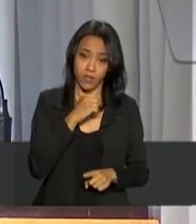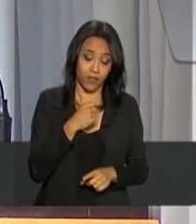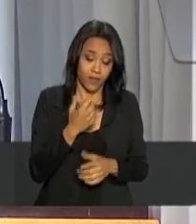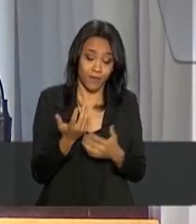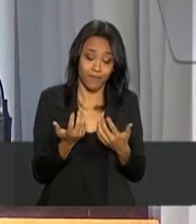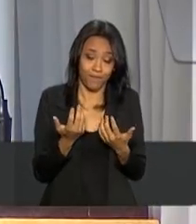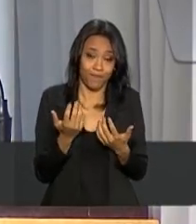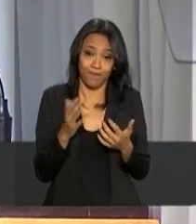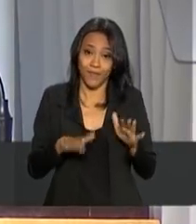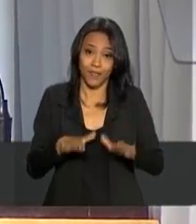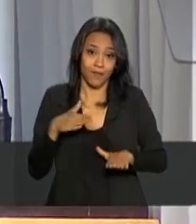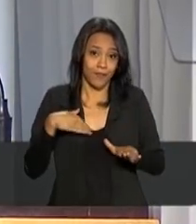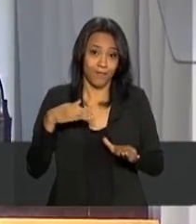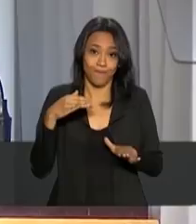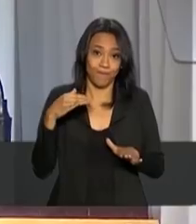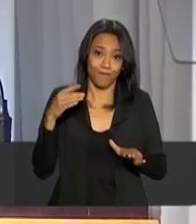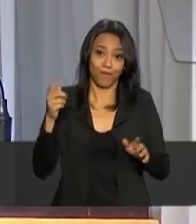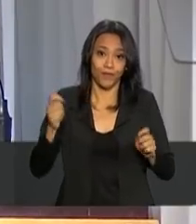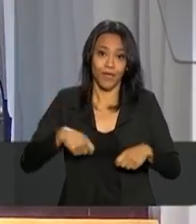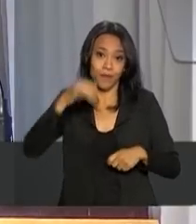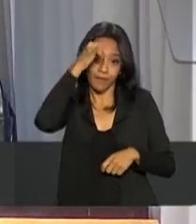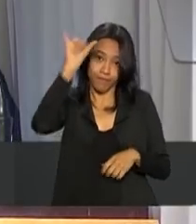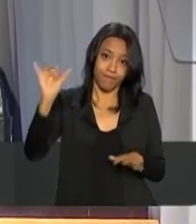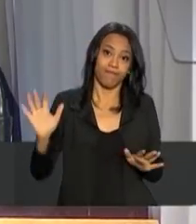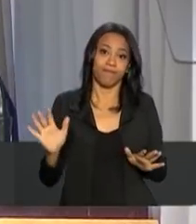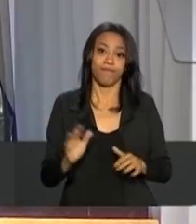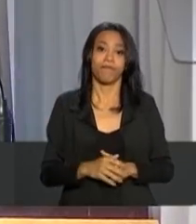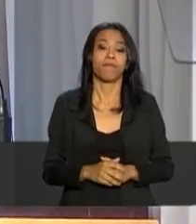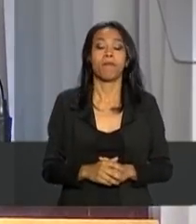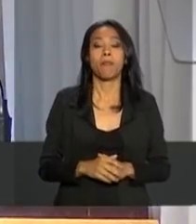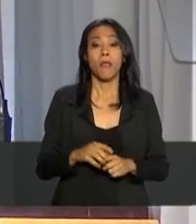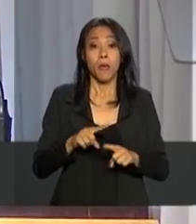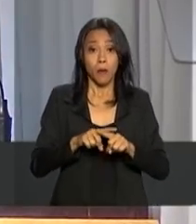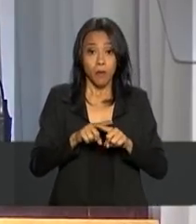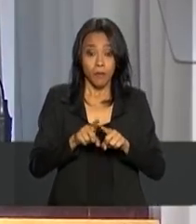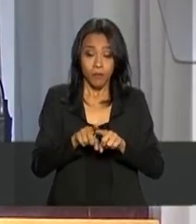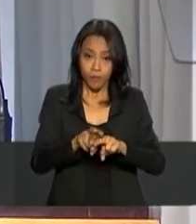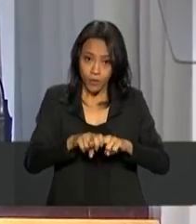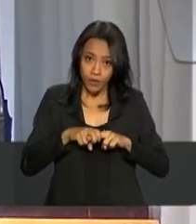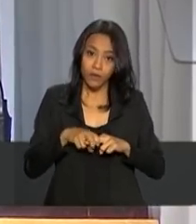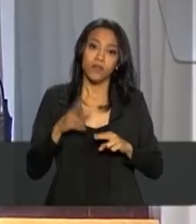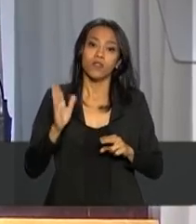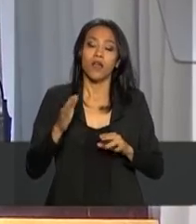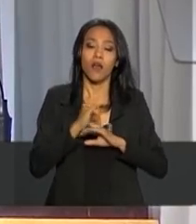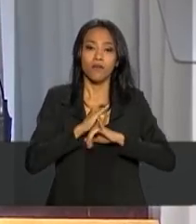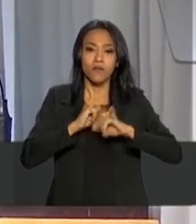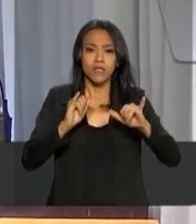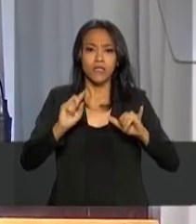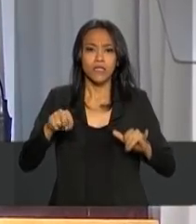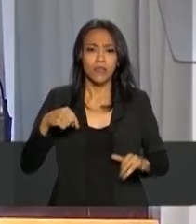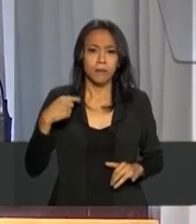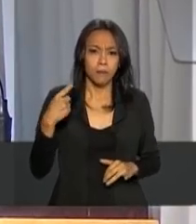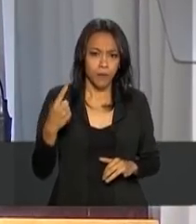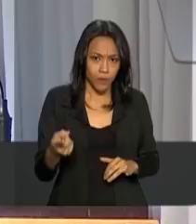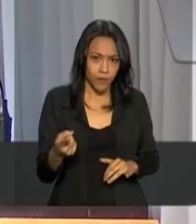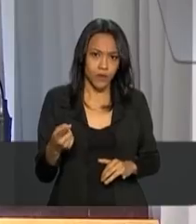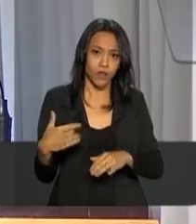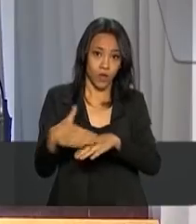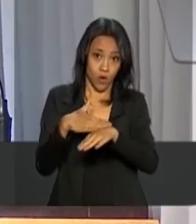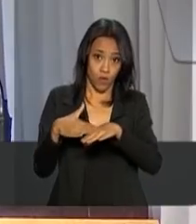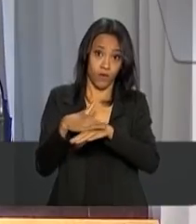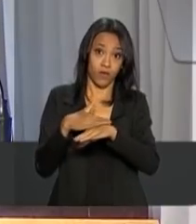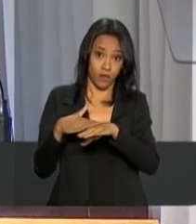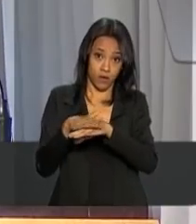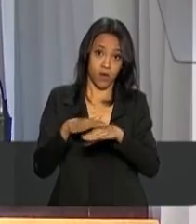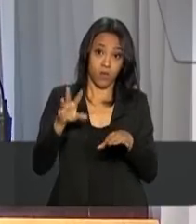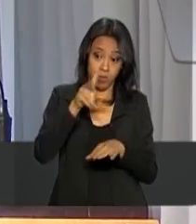isso que lá, em Nova York, eu anunciei que eu, logo depois da eleição, naturalmente, iria conversar com o presidente eleito, porque